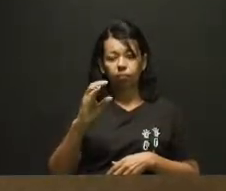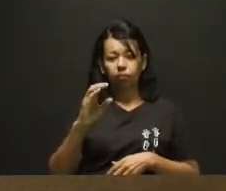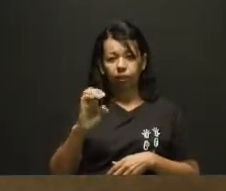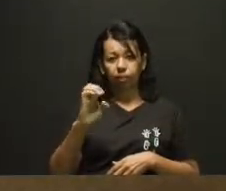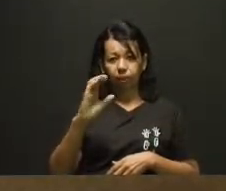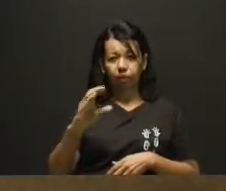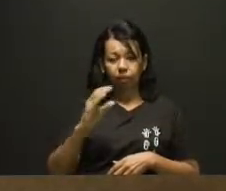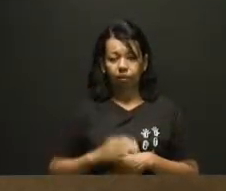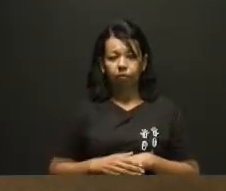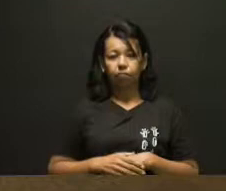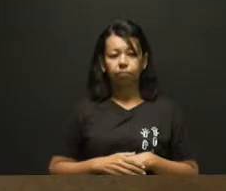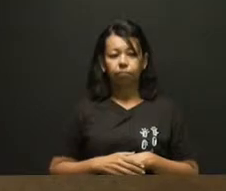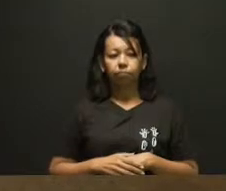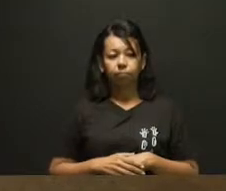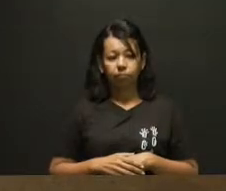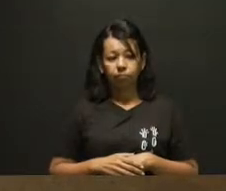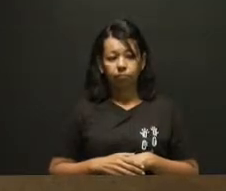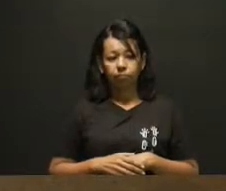novamente